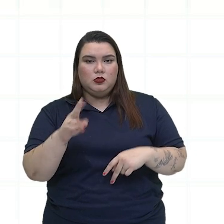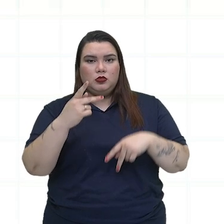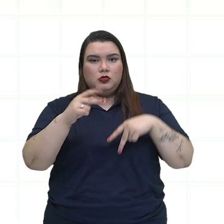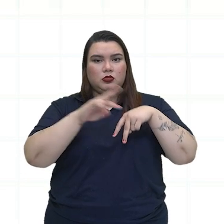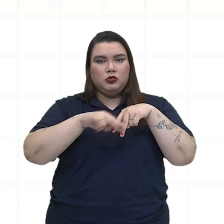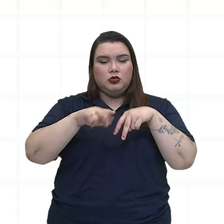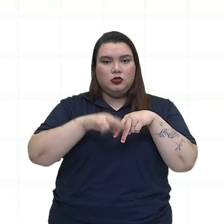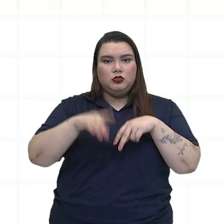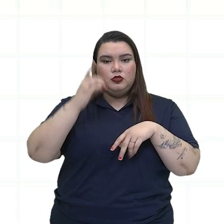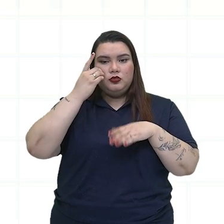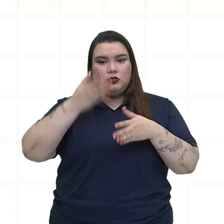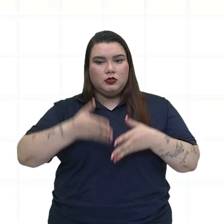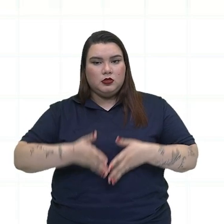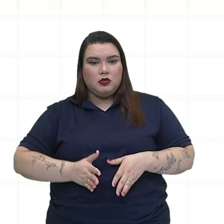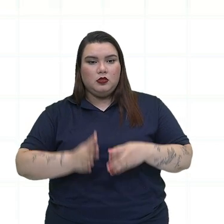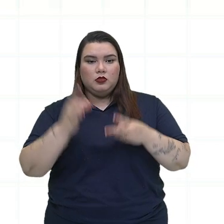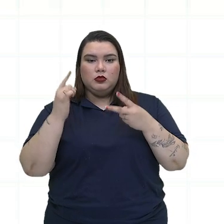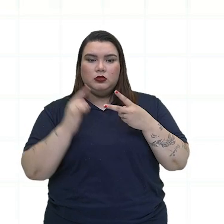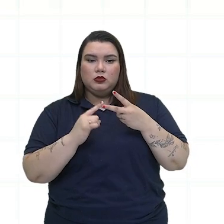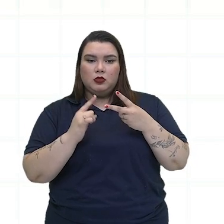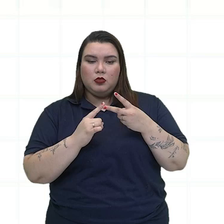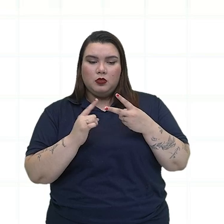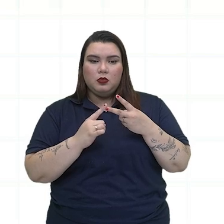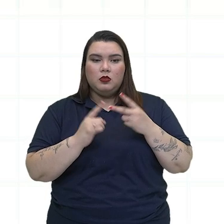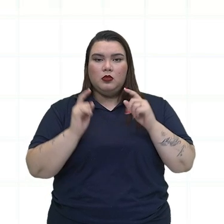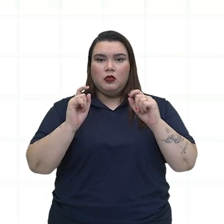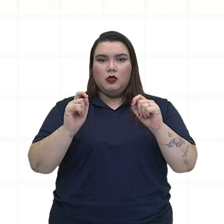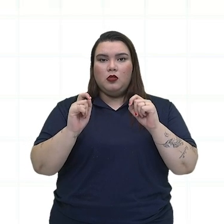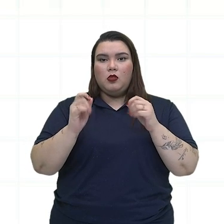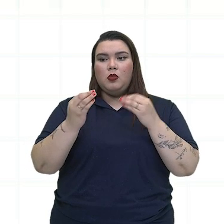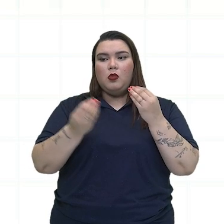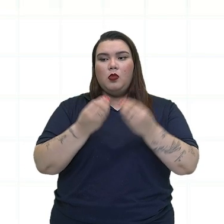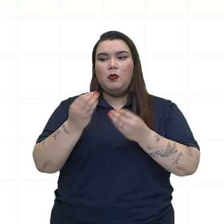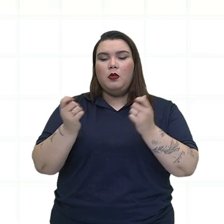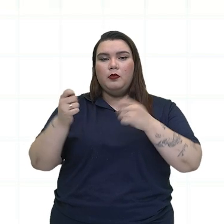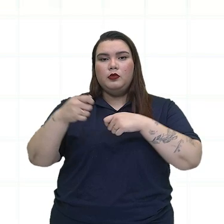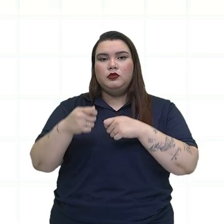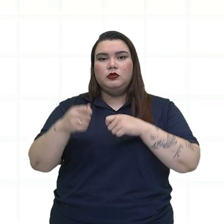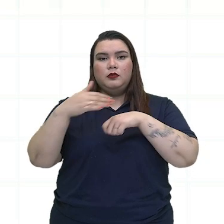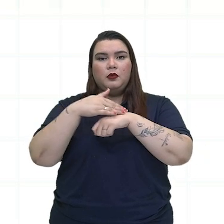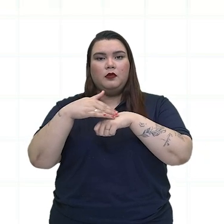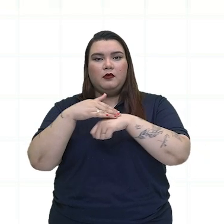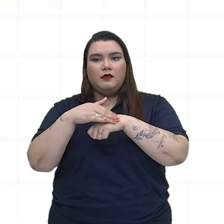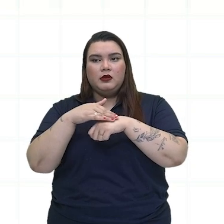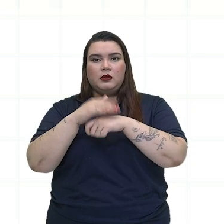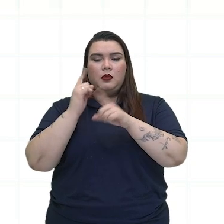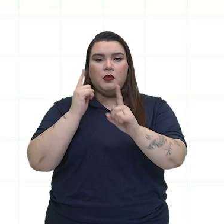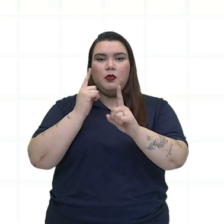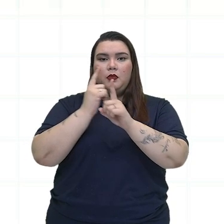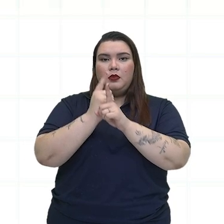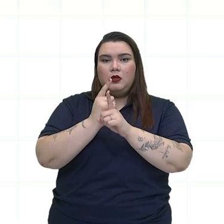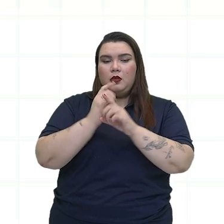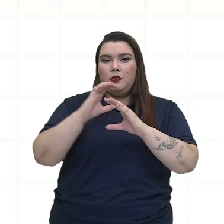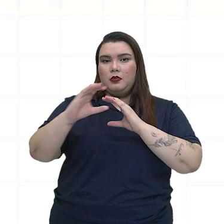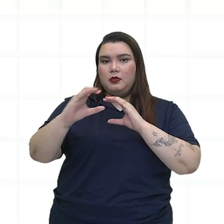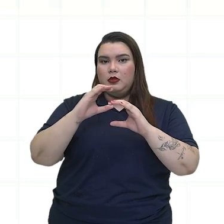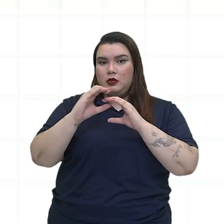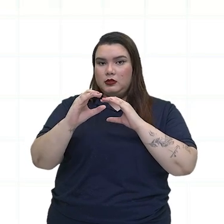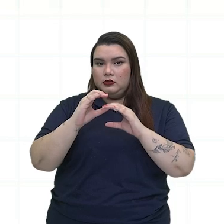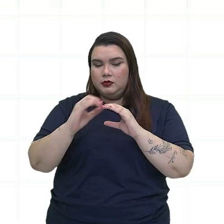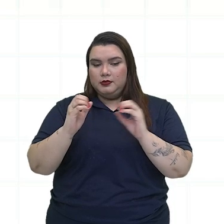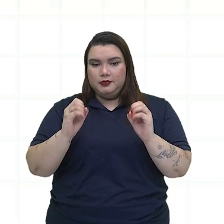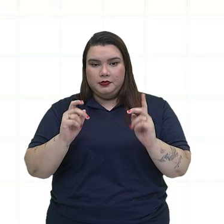gênero, data de nascimento. E aqui é como a pessoa pode te encontrar, né, para se comunicar